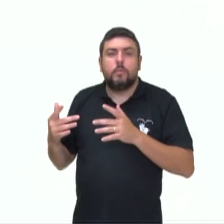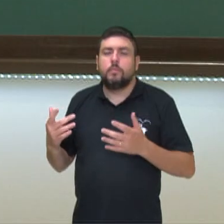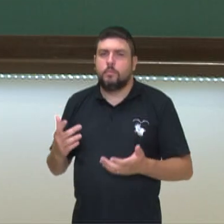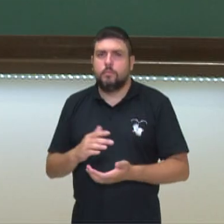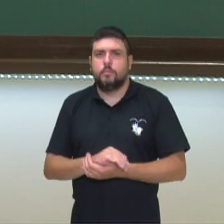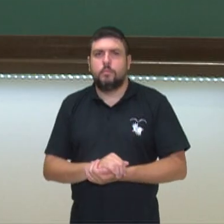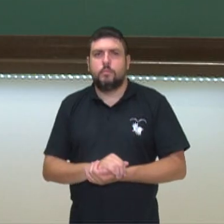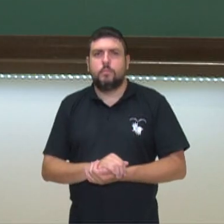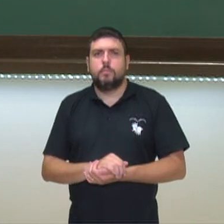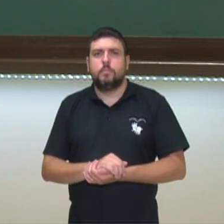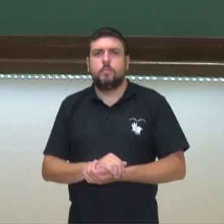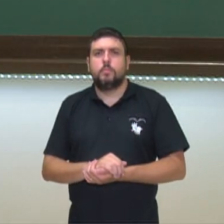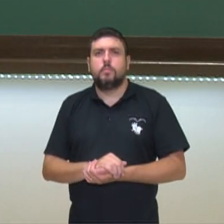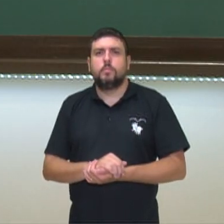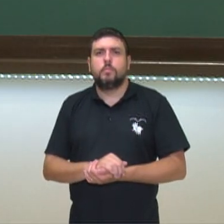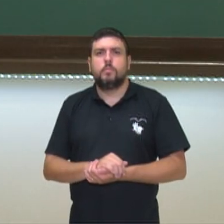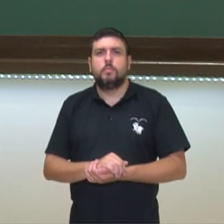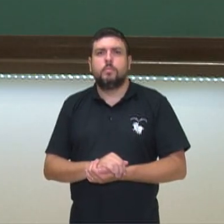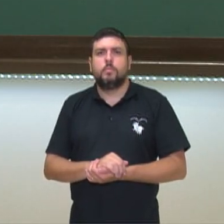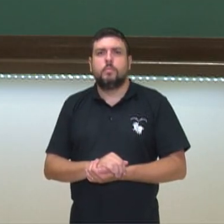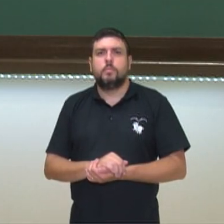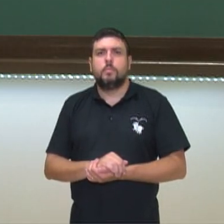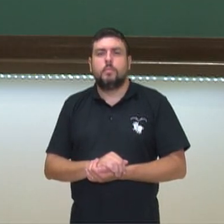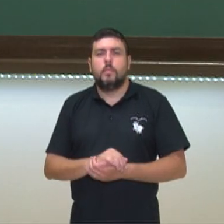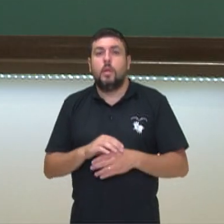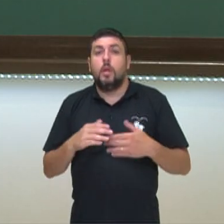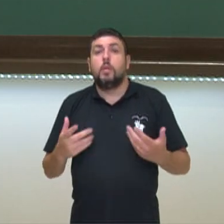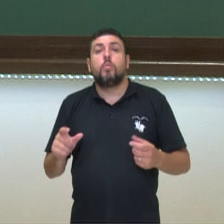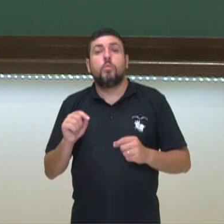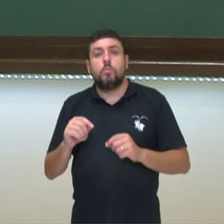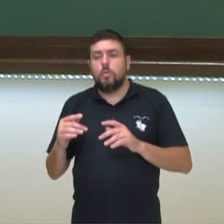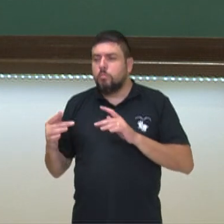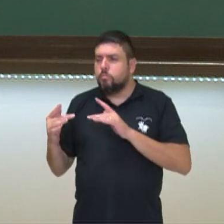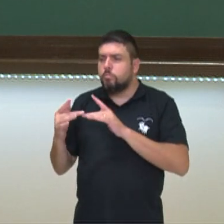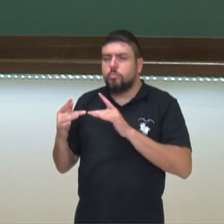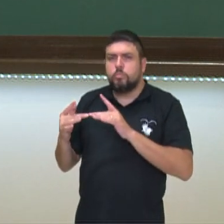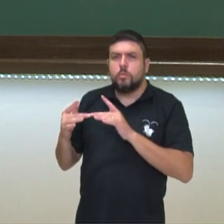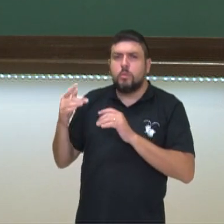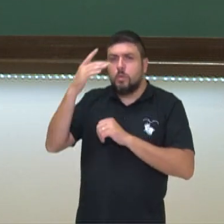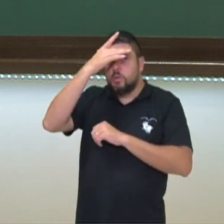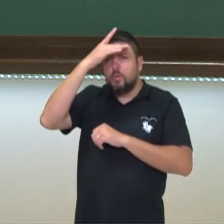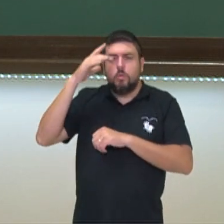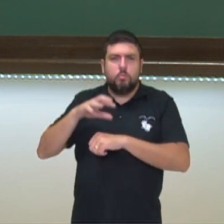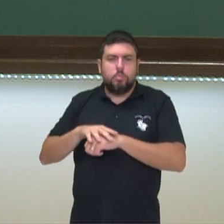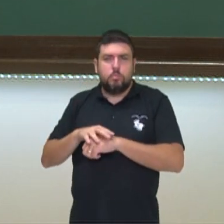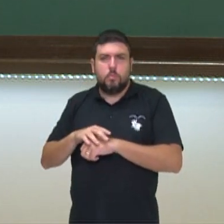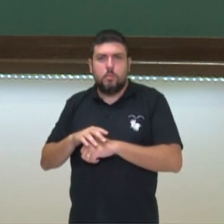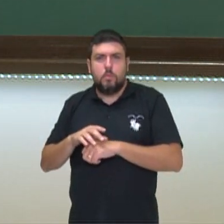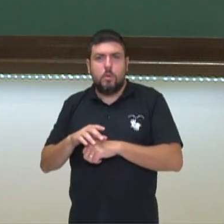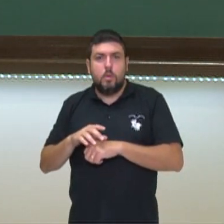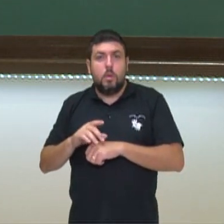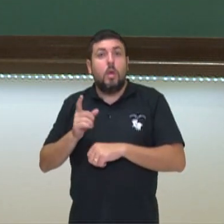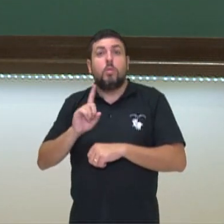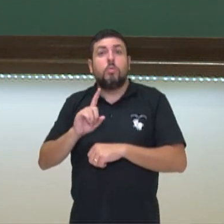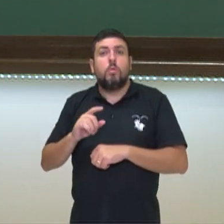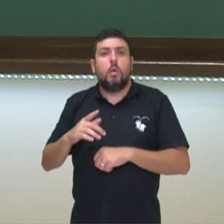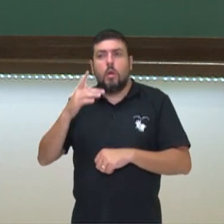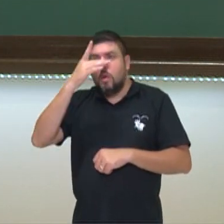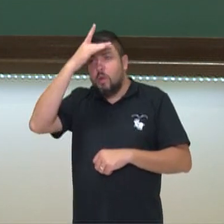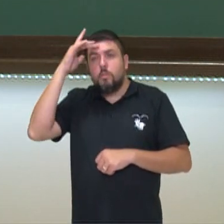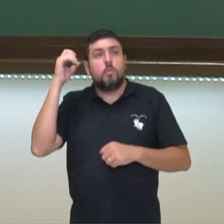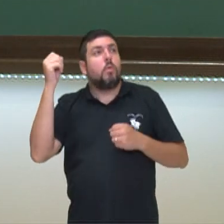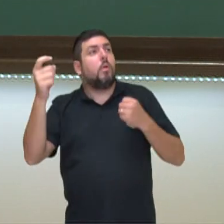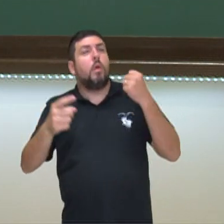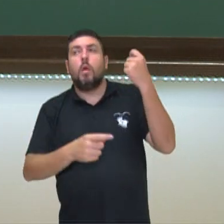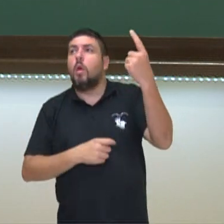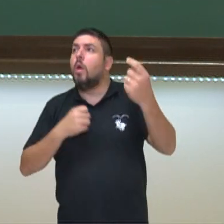bem, nós estamos falando da convivência com uma pessoa infectada. Nós não estamos falando de pessoas aleatórias